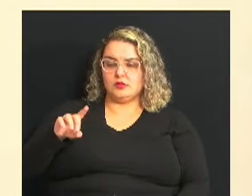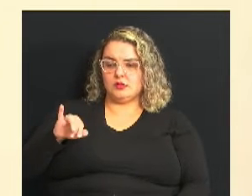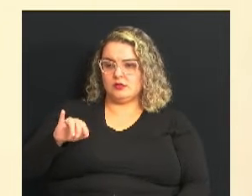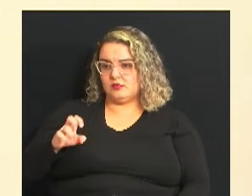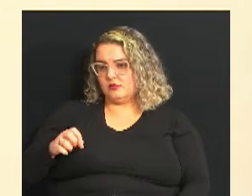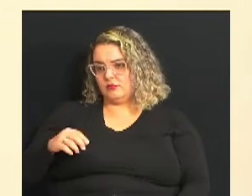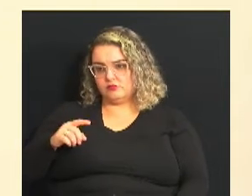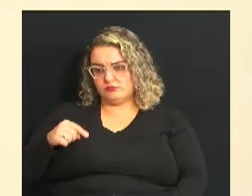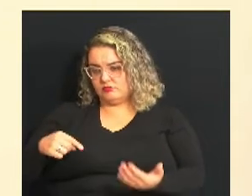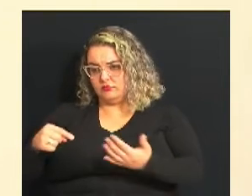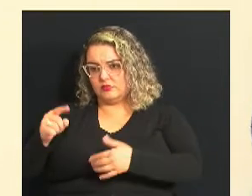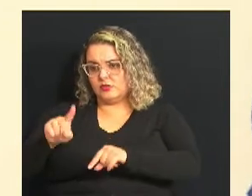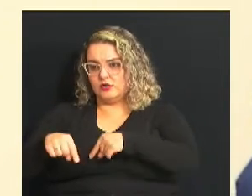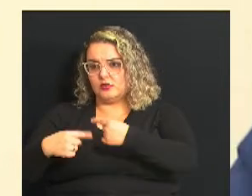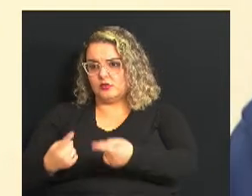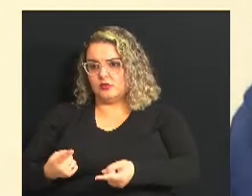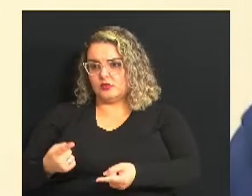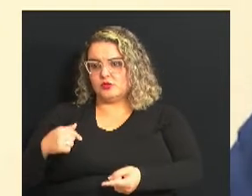mantemos aqui,